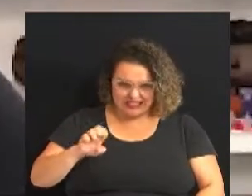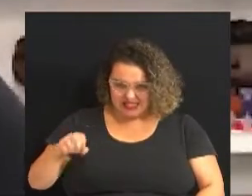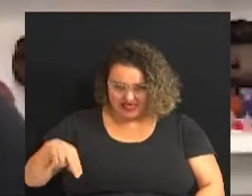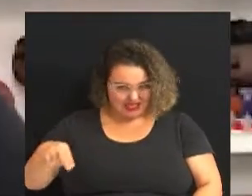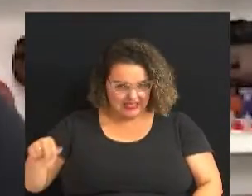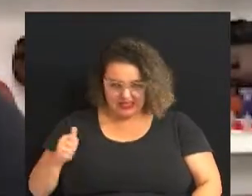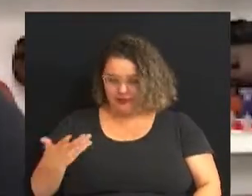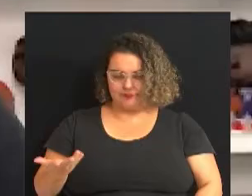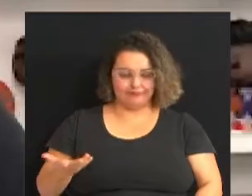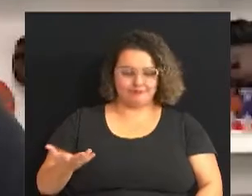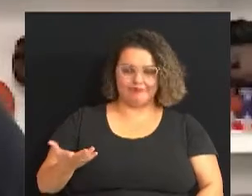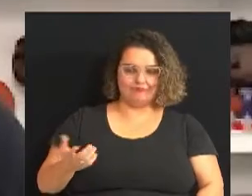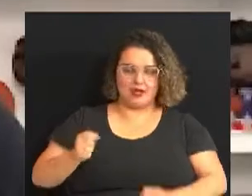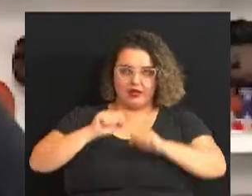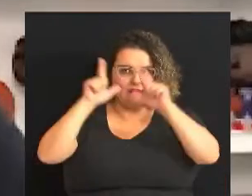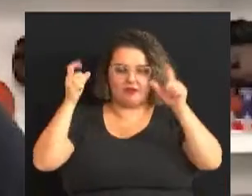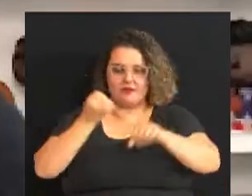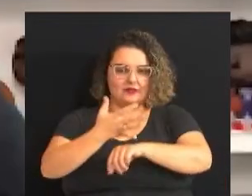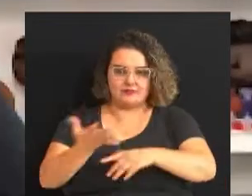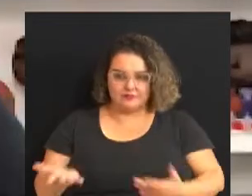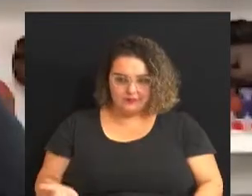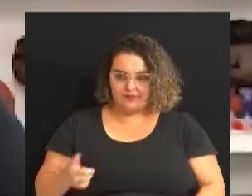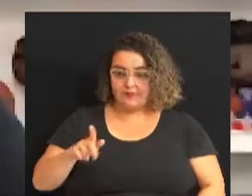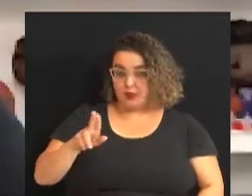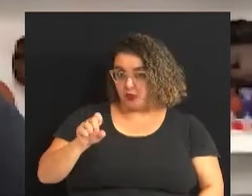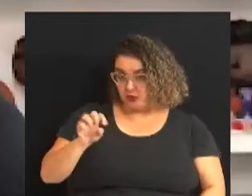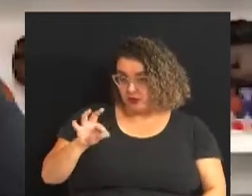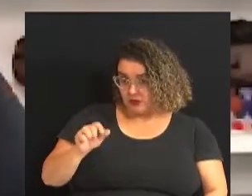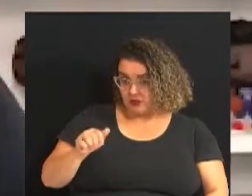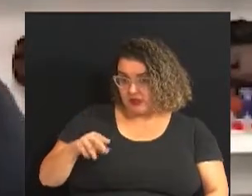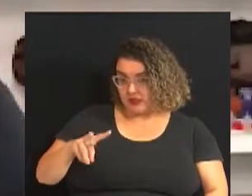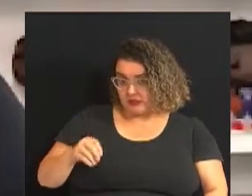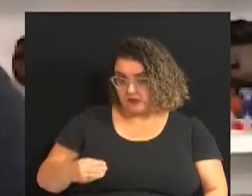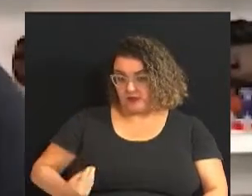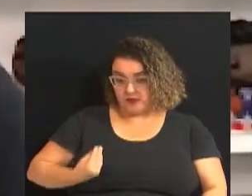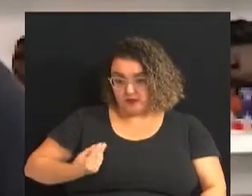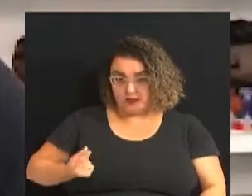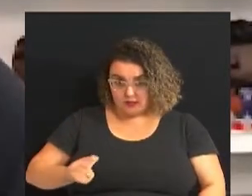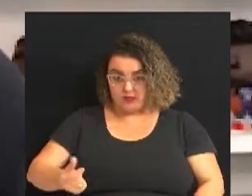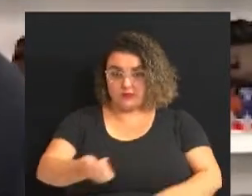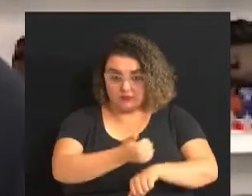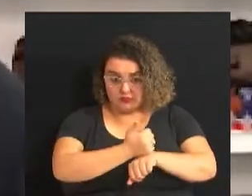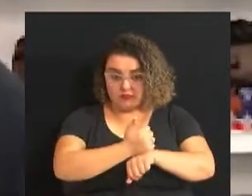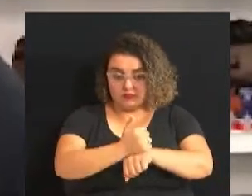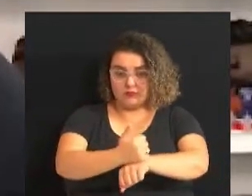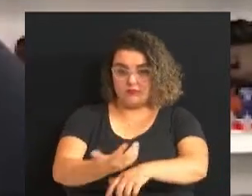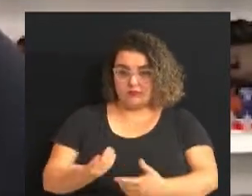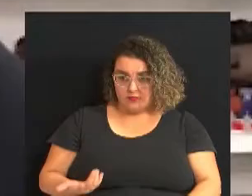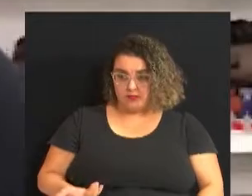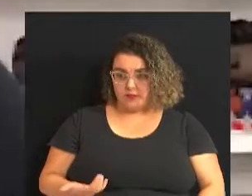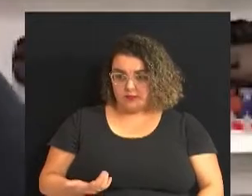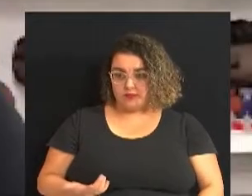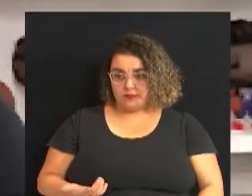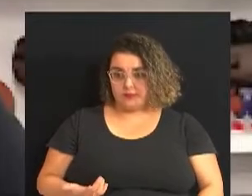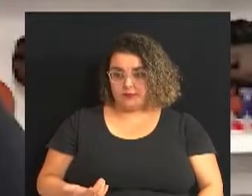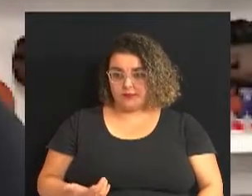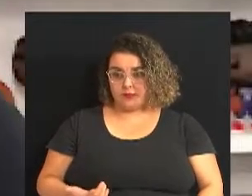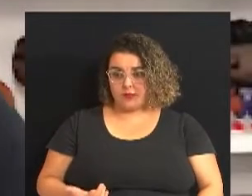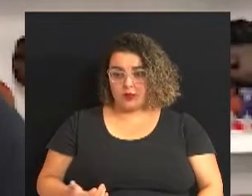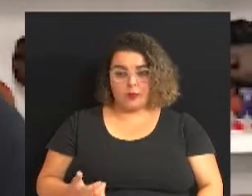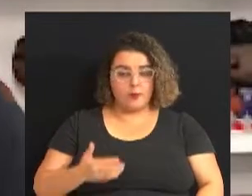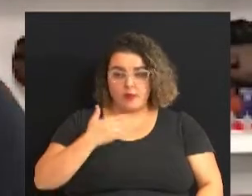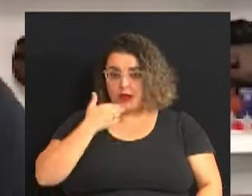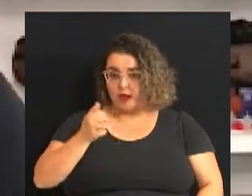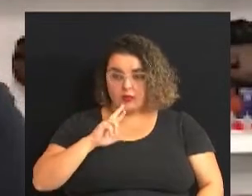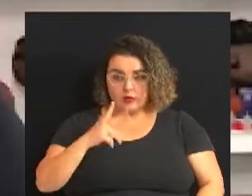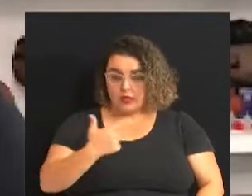citar o Gustavo Kirten, que é um cara que eu vi a carreira dele inteira e tive presente num US Open, que foi o melhor resultado dele em